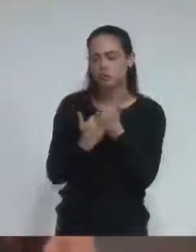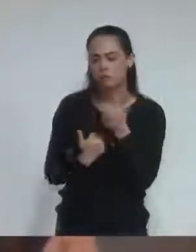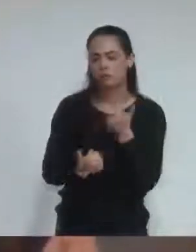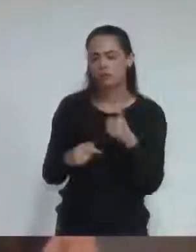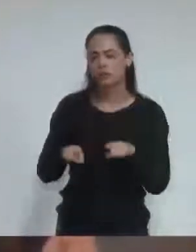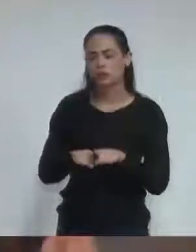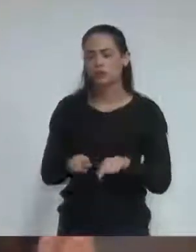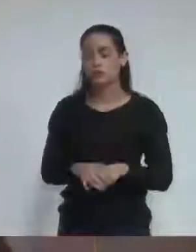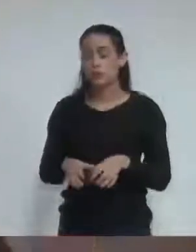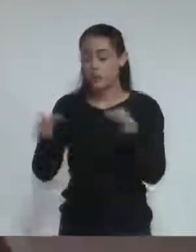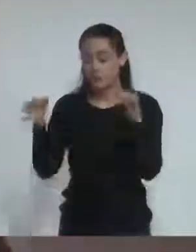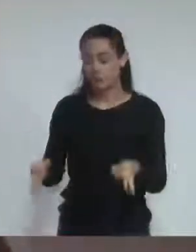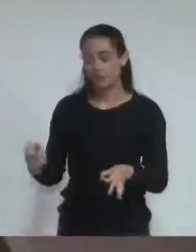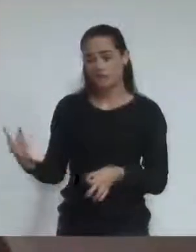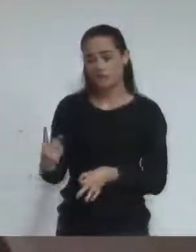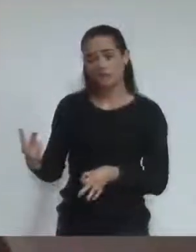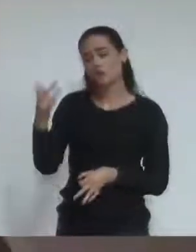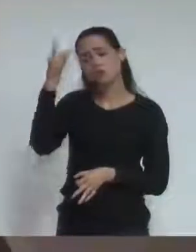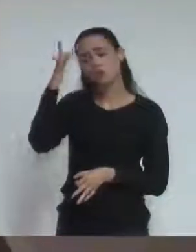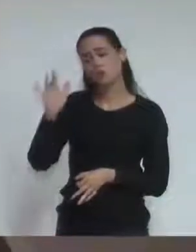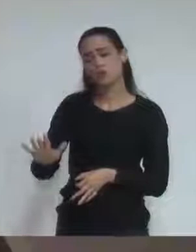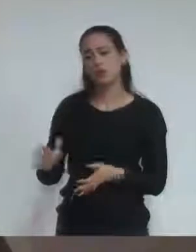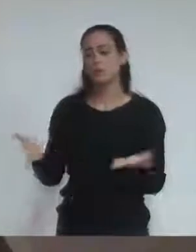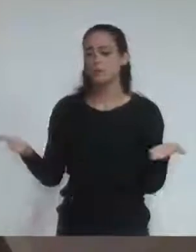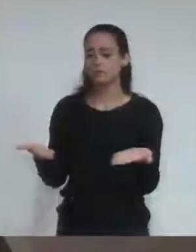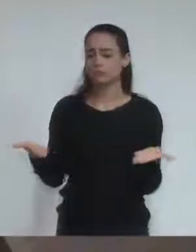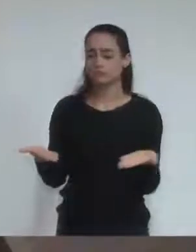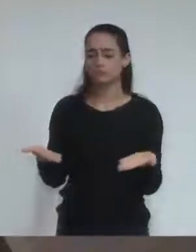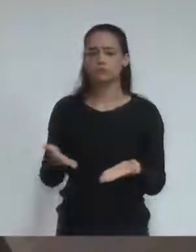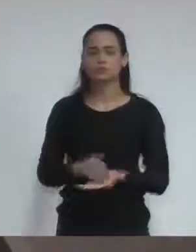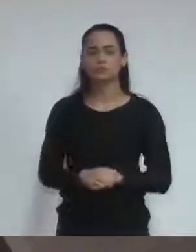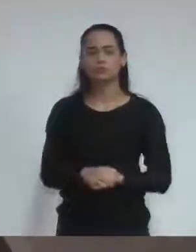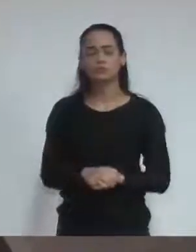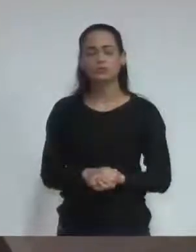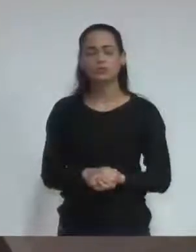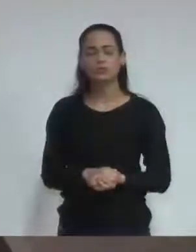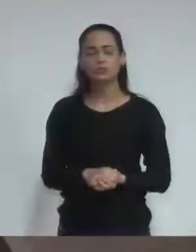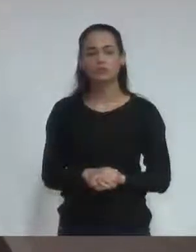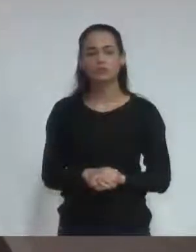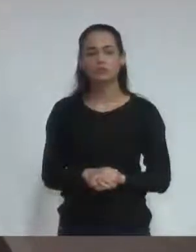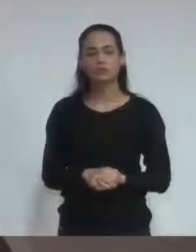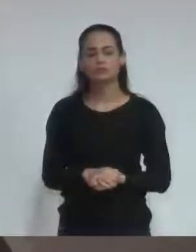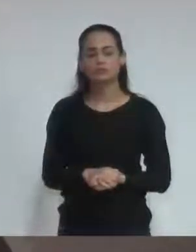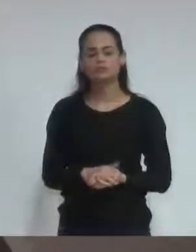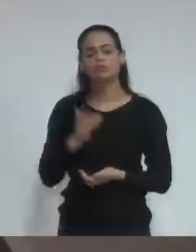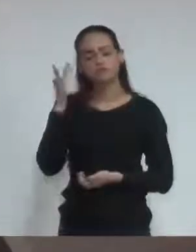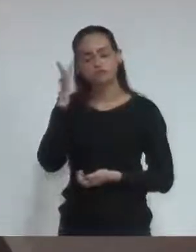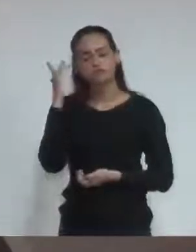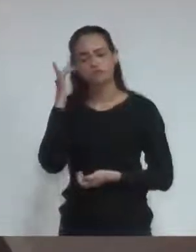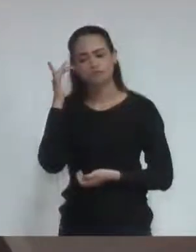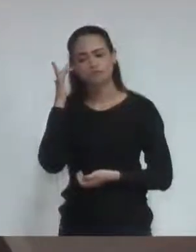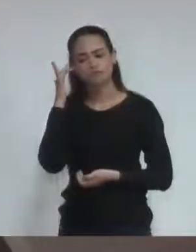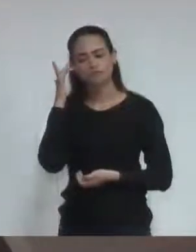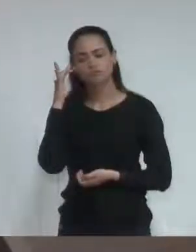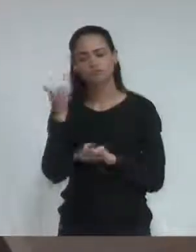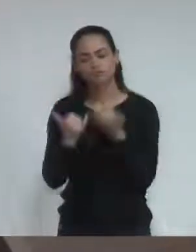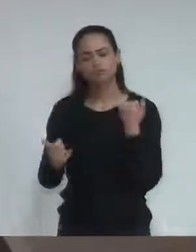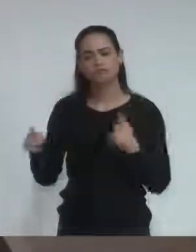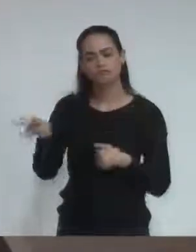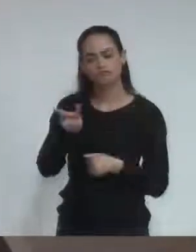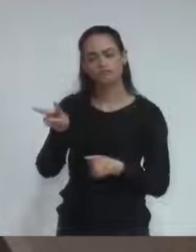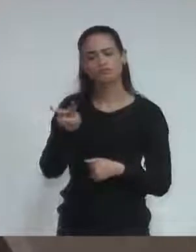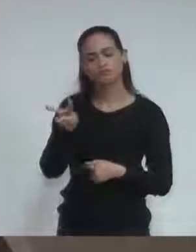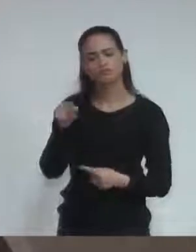sonhos, mas no cenário que a gente vive no momento, o que eu particularmente entendo, na